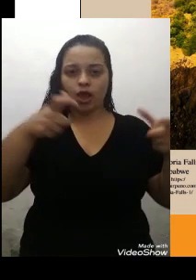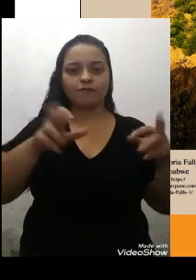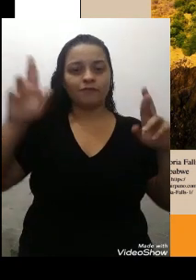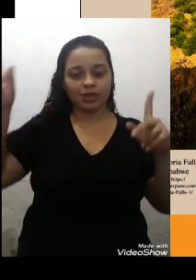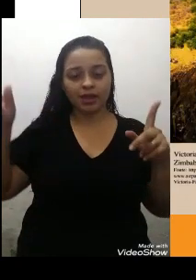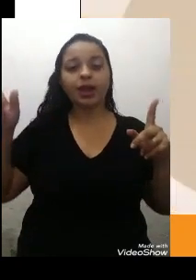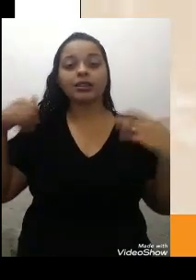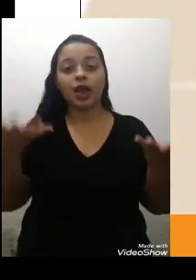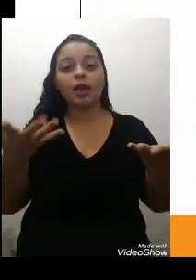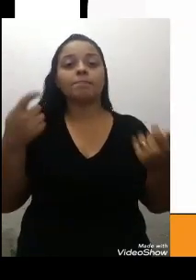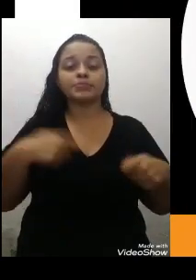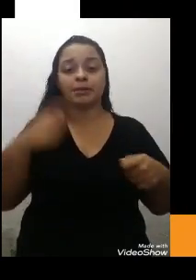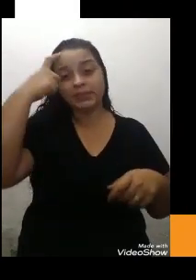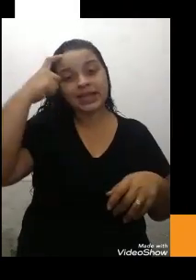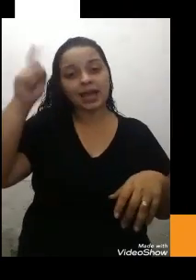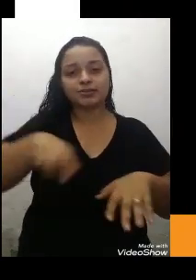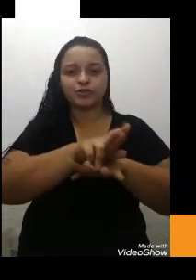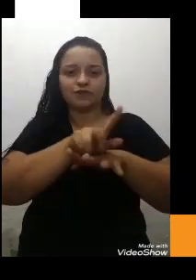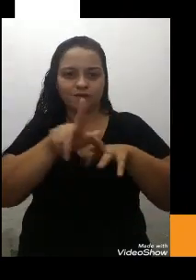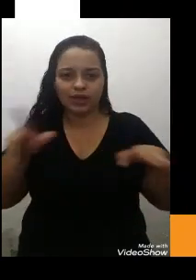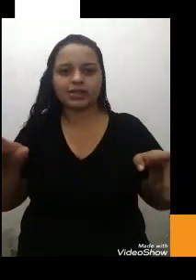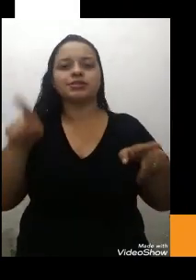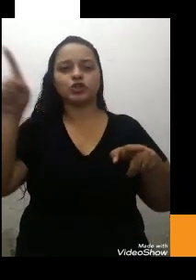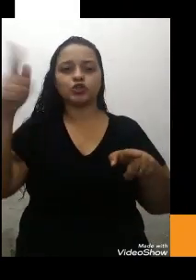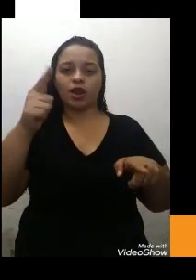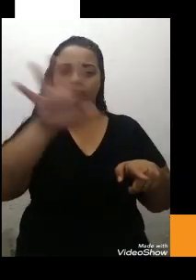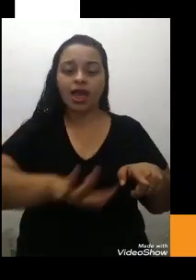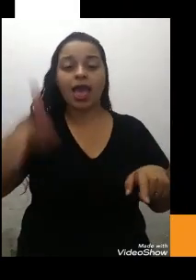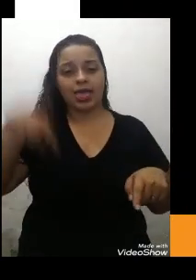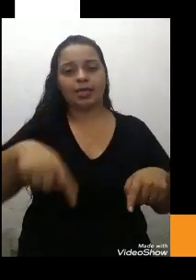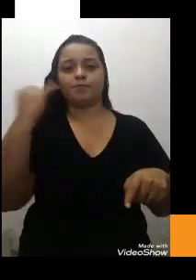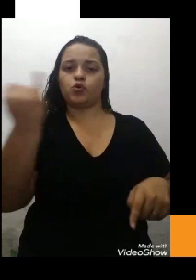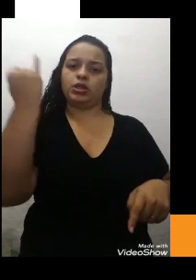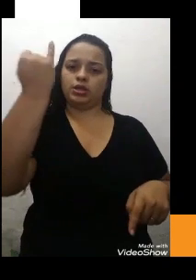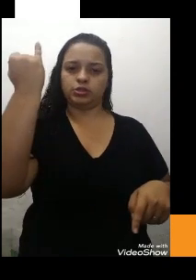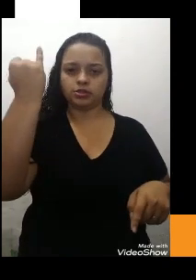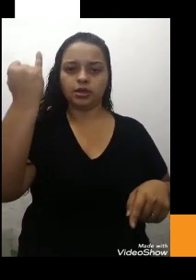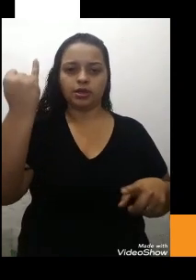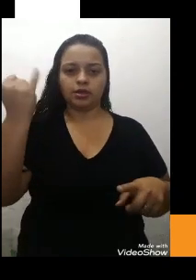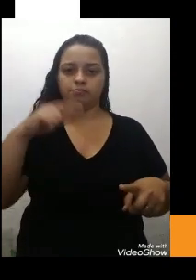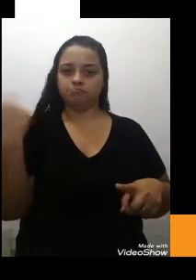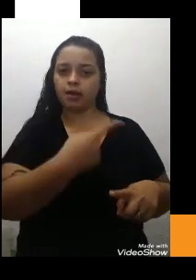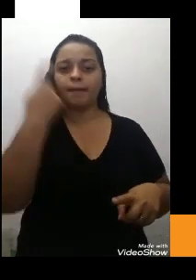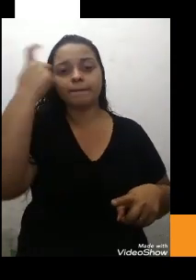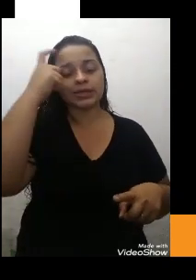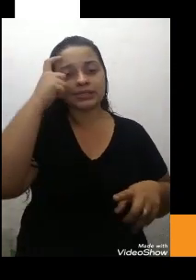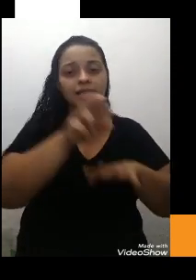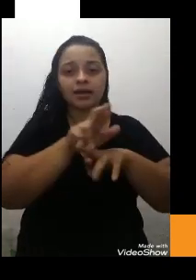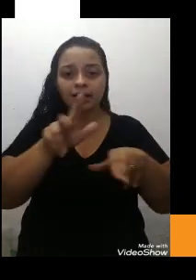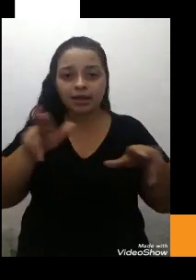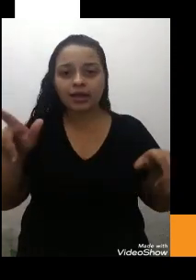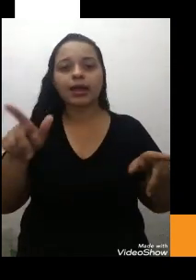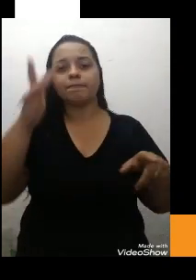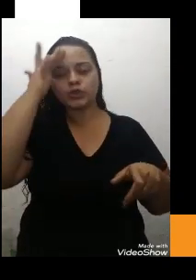nessas diversidades geográficas também são importantes para a gente pensar em pluralidade de formas de